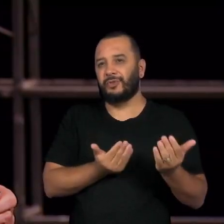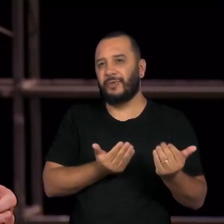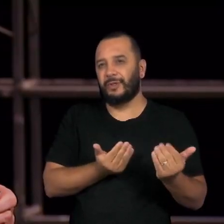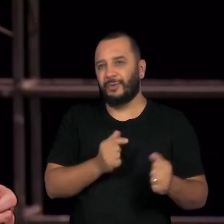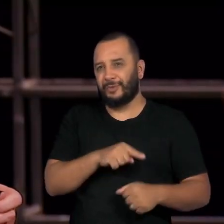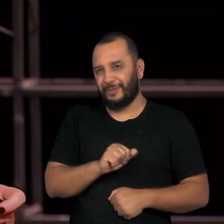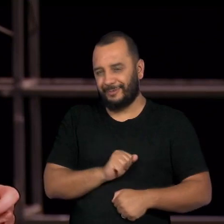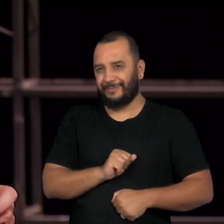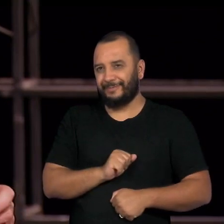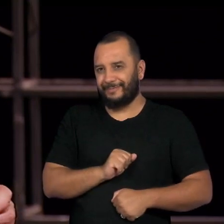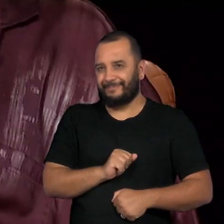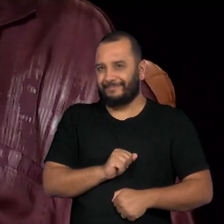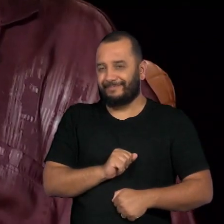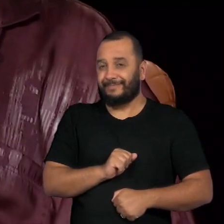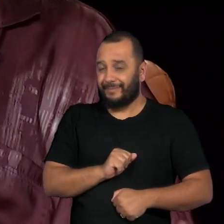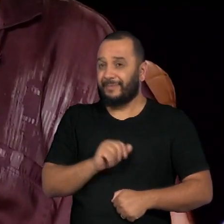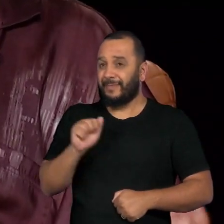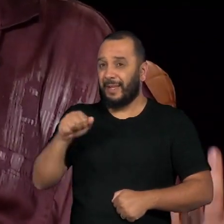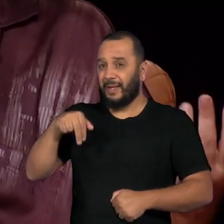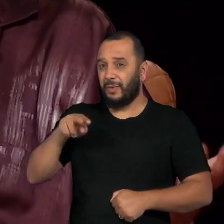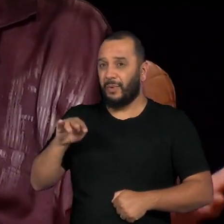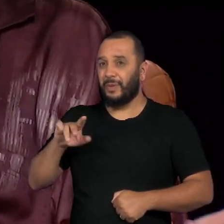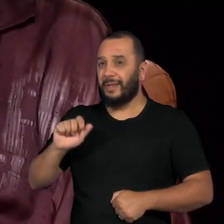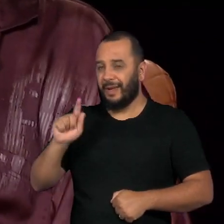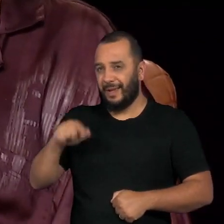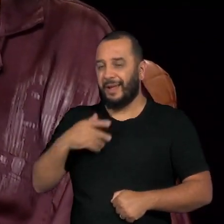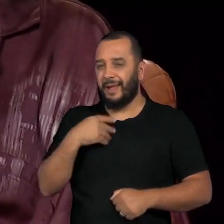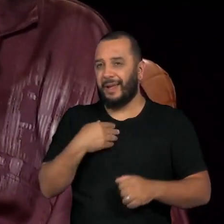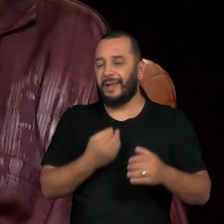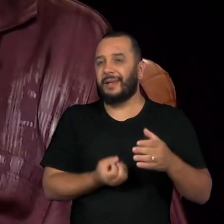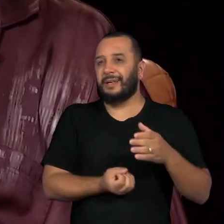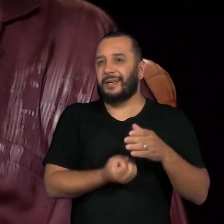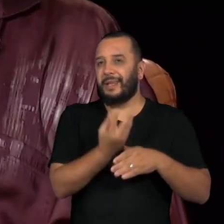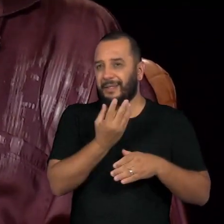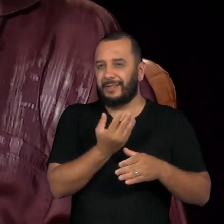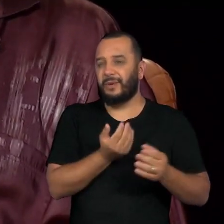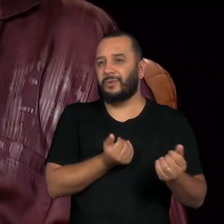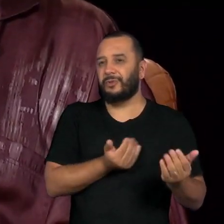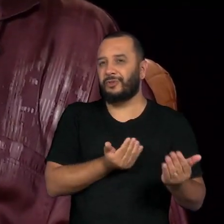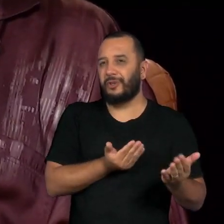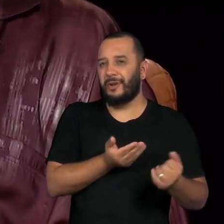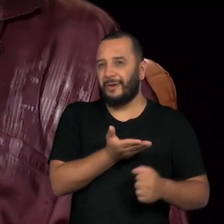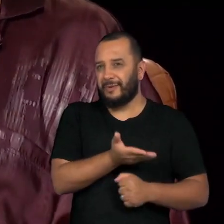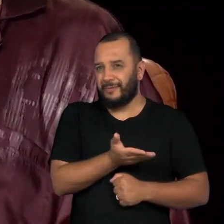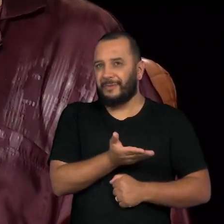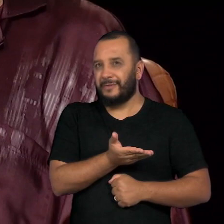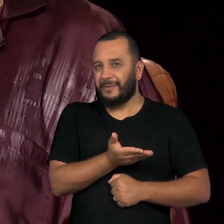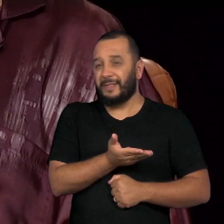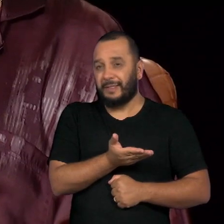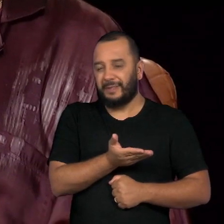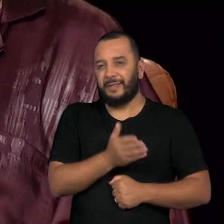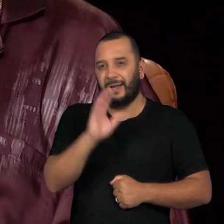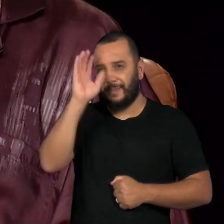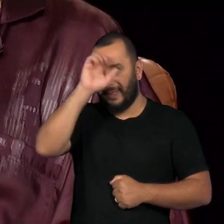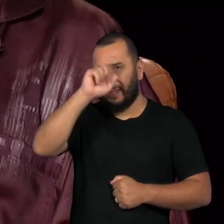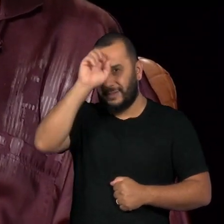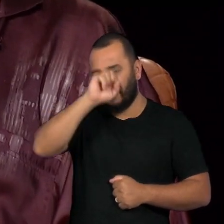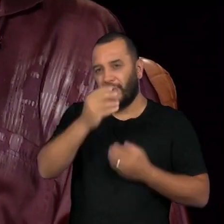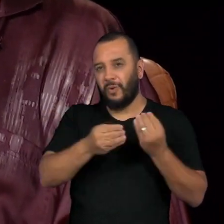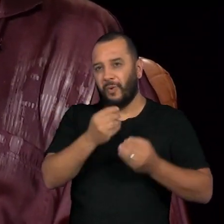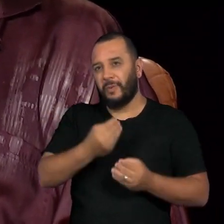nascimento. E Antônia é um nascimento, o nascimento daquelas jovens para a vida, né,